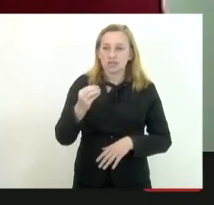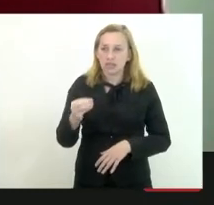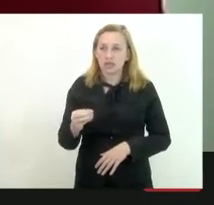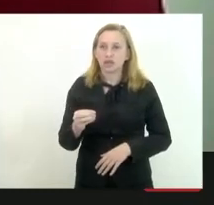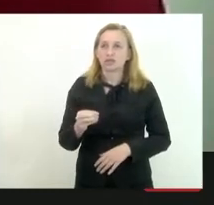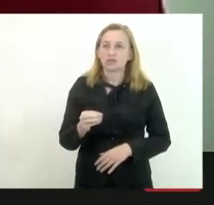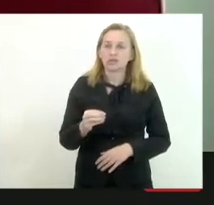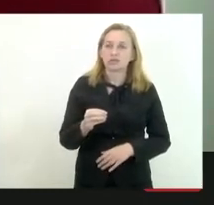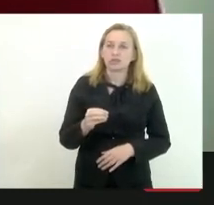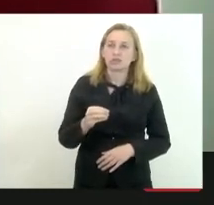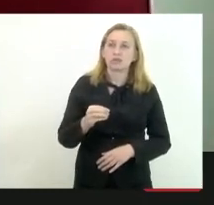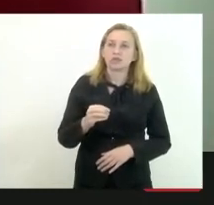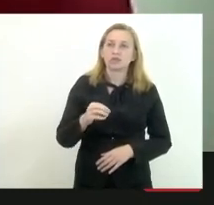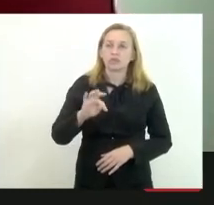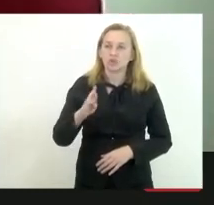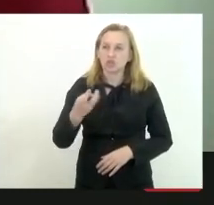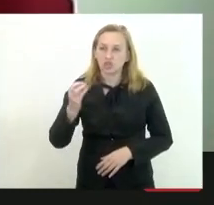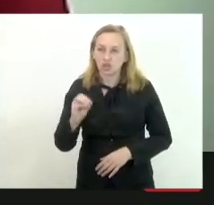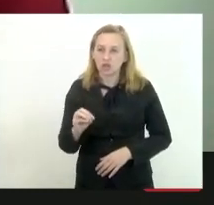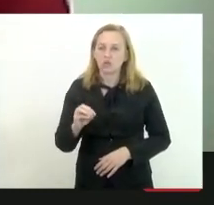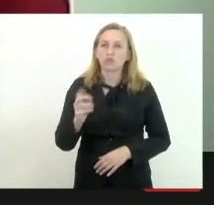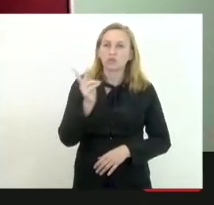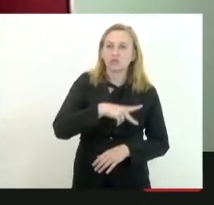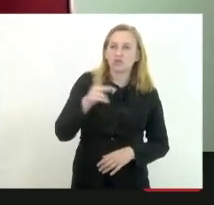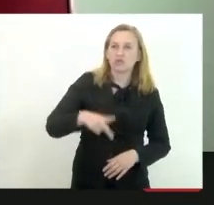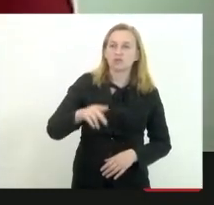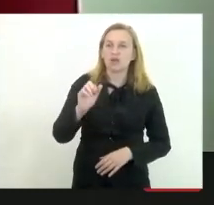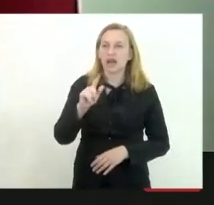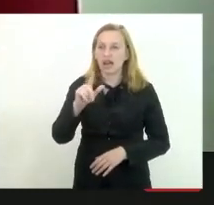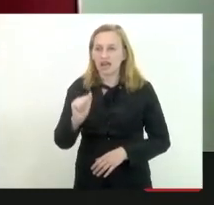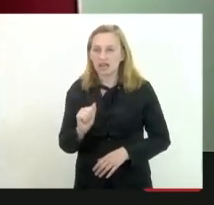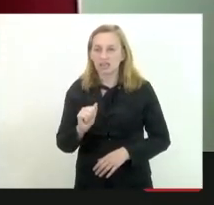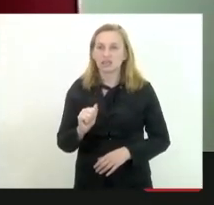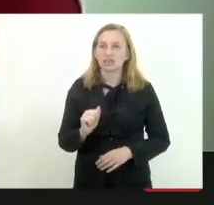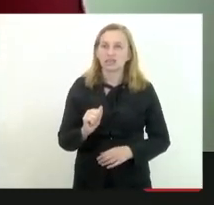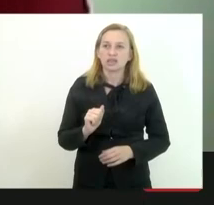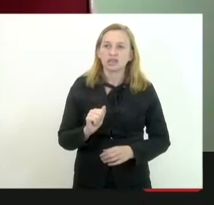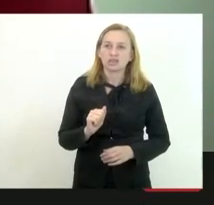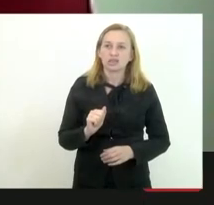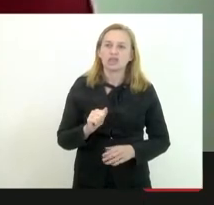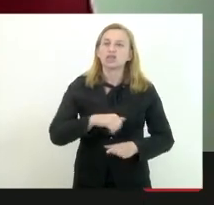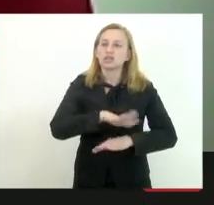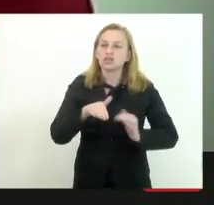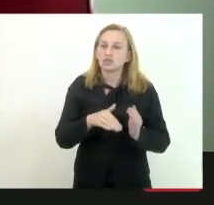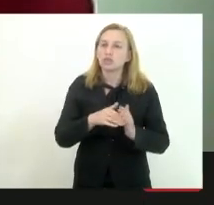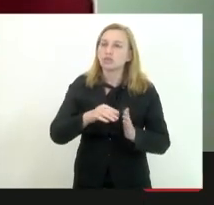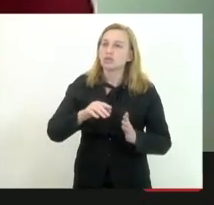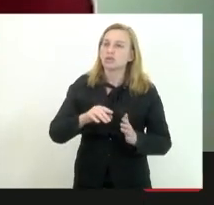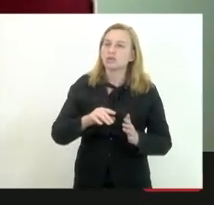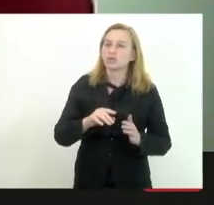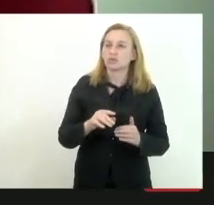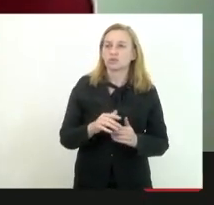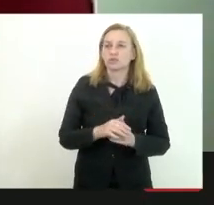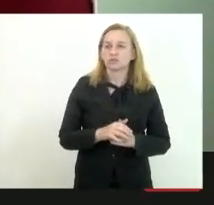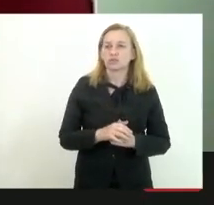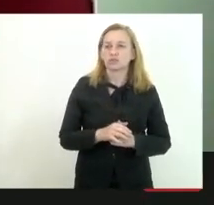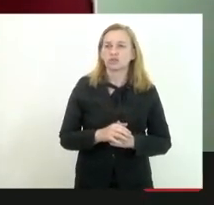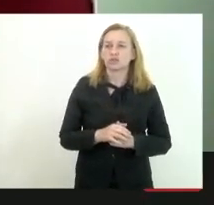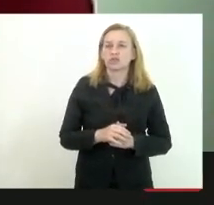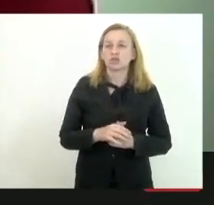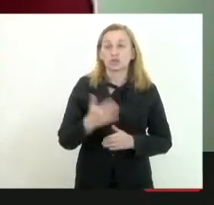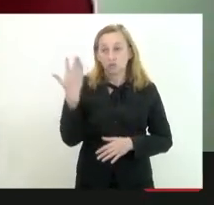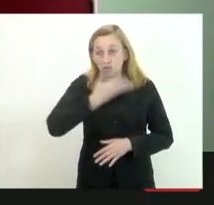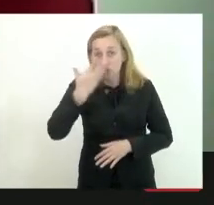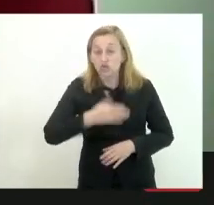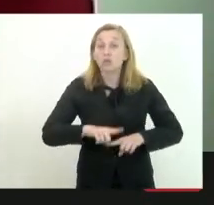Ana Paula Miranda, professora Lana Lage, e tantos outros que agora, nesse momento, não vejo,